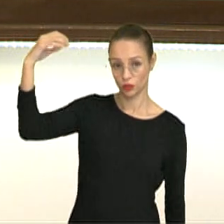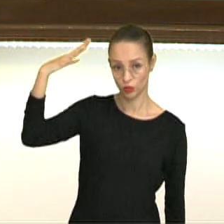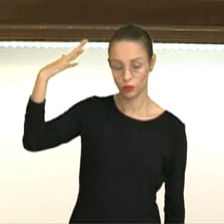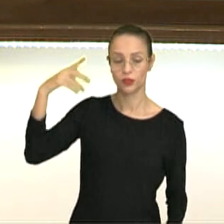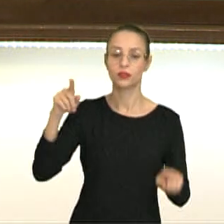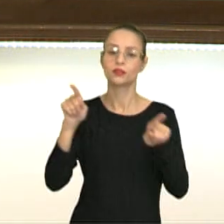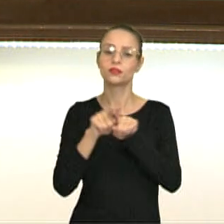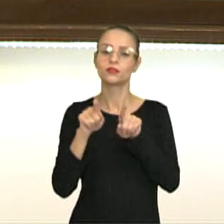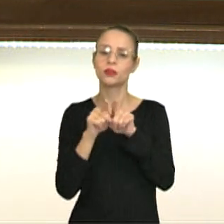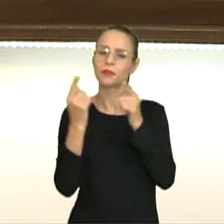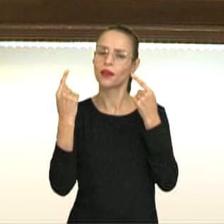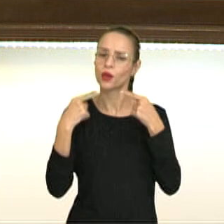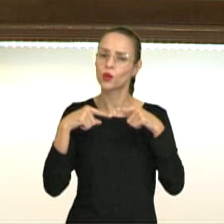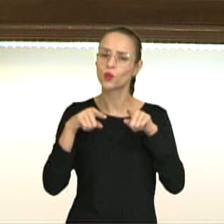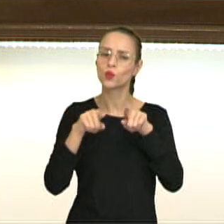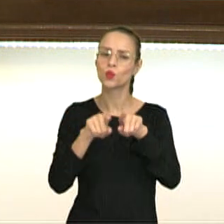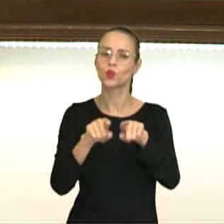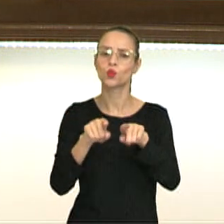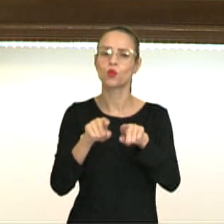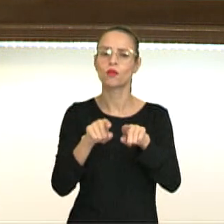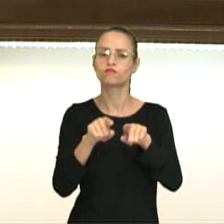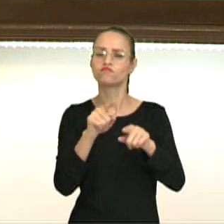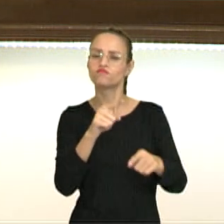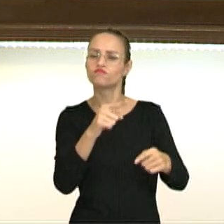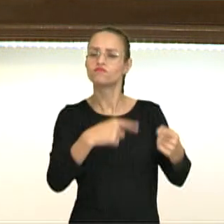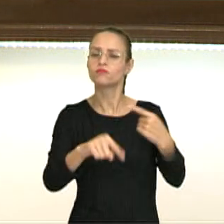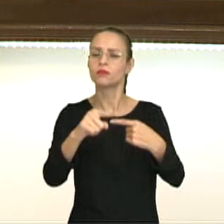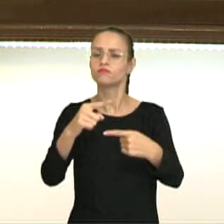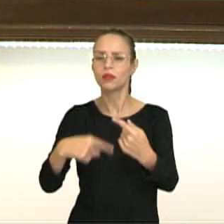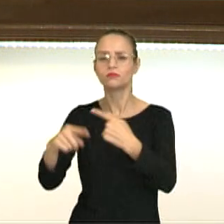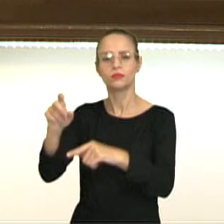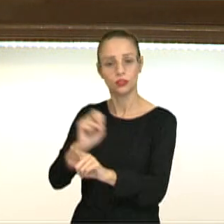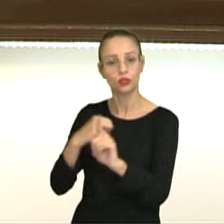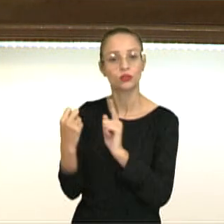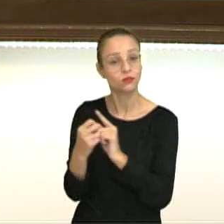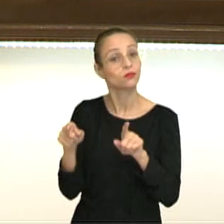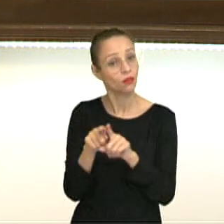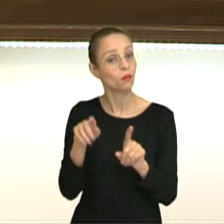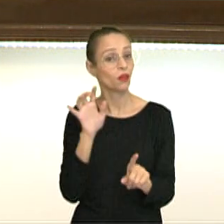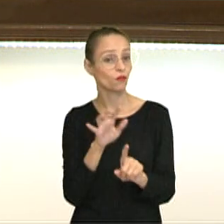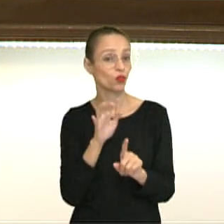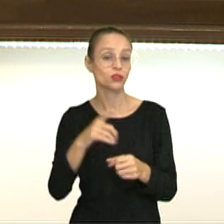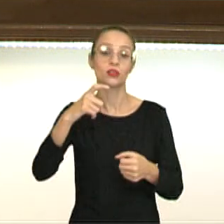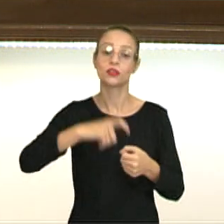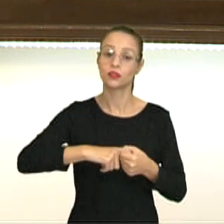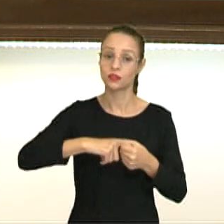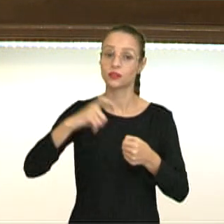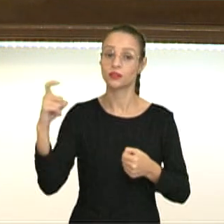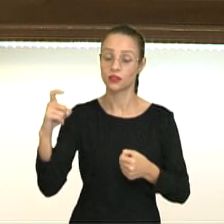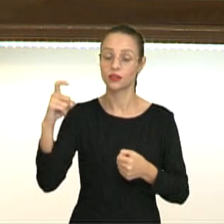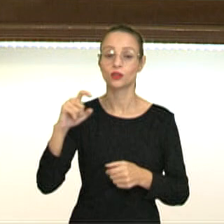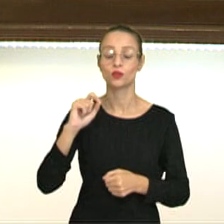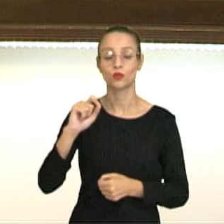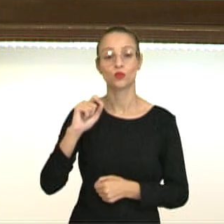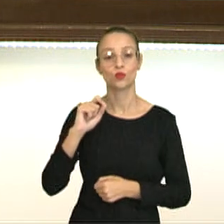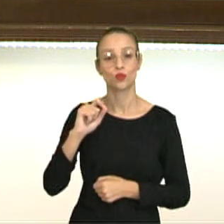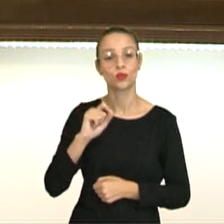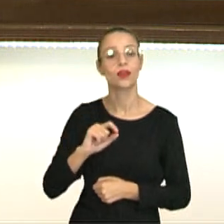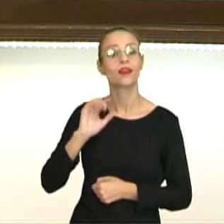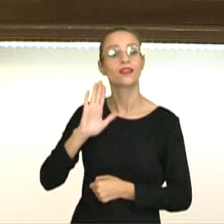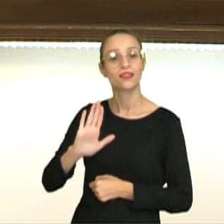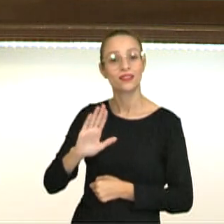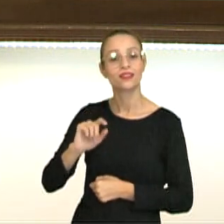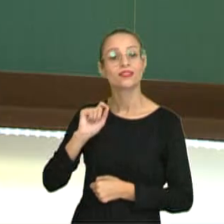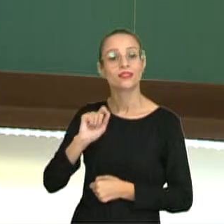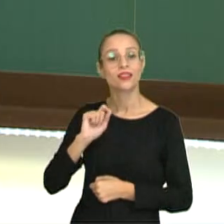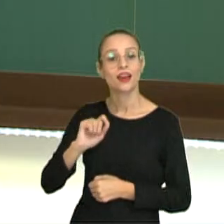com essas convulsões sociais, vão influenciar também os processos de independência da América Ibérica e Espanhola,